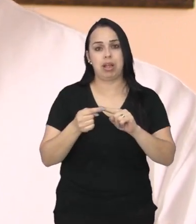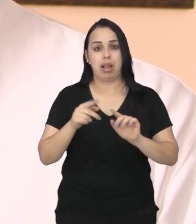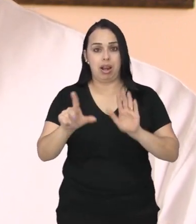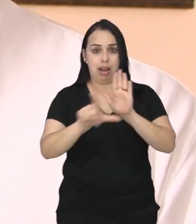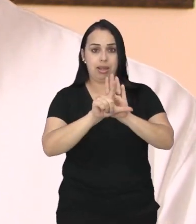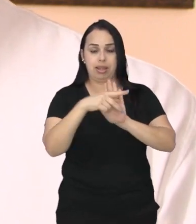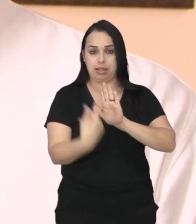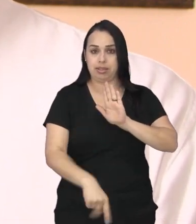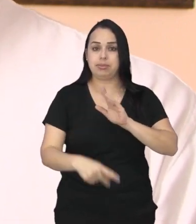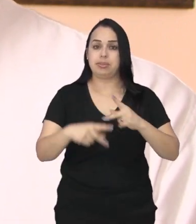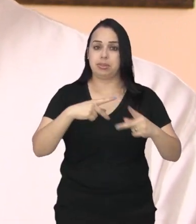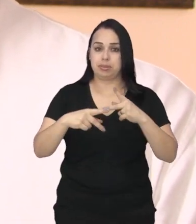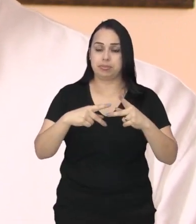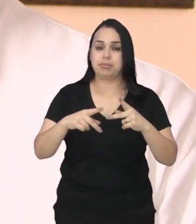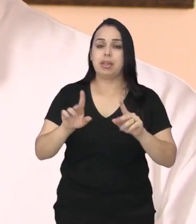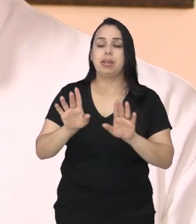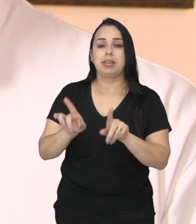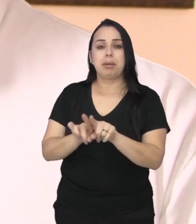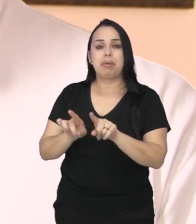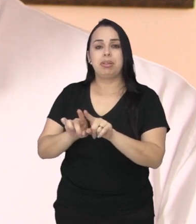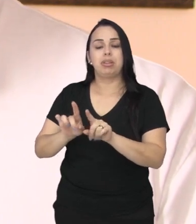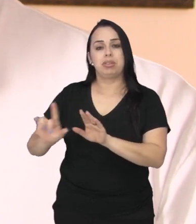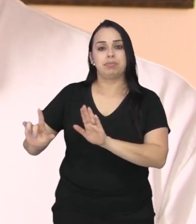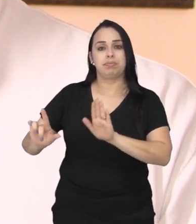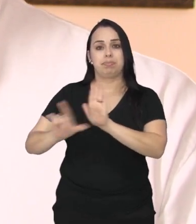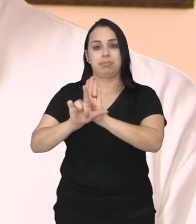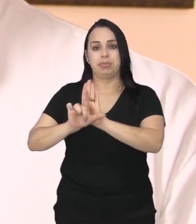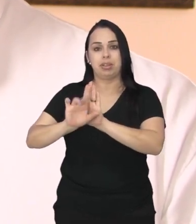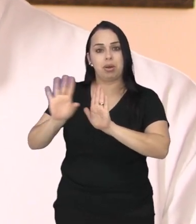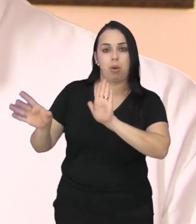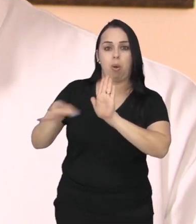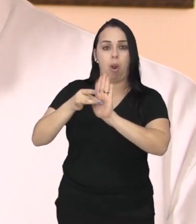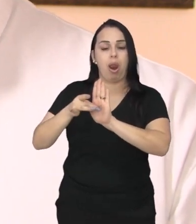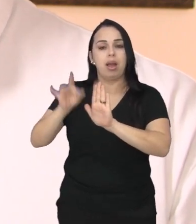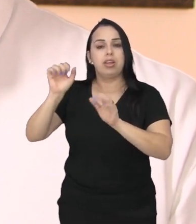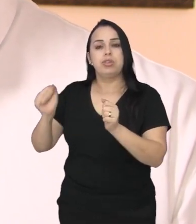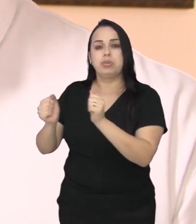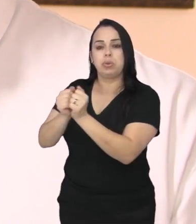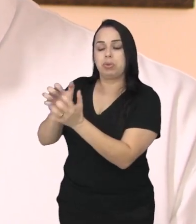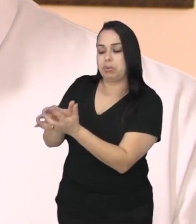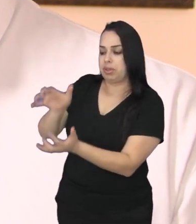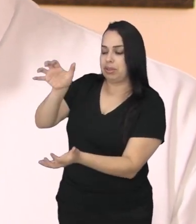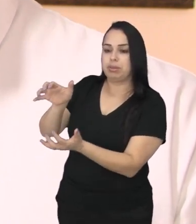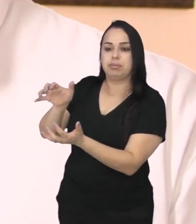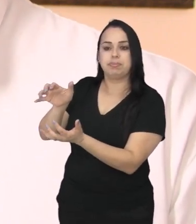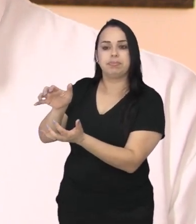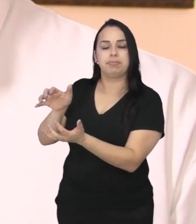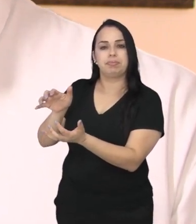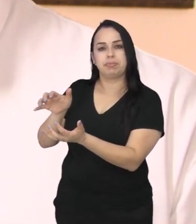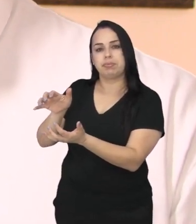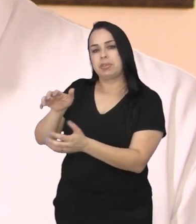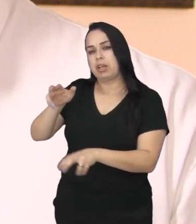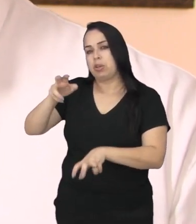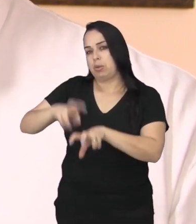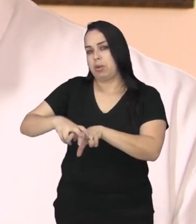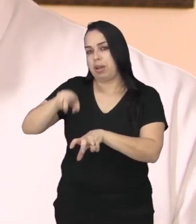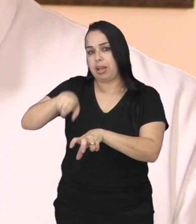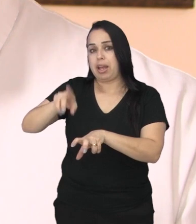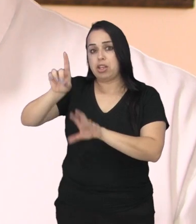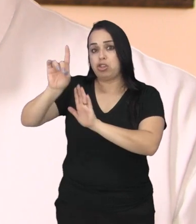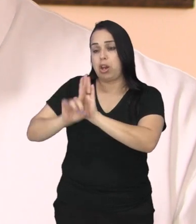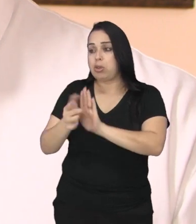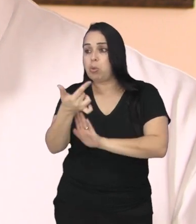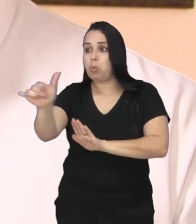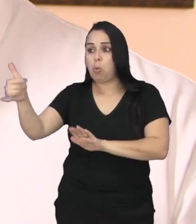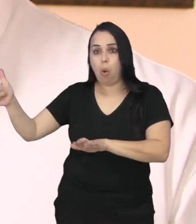nossa aqui, né, que a gente coloca esse símbolo junto a esses outros, ao assento que tem, que já oferece